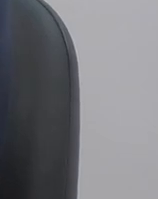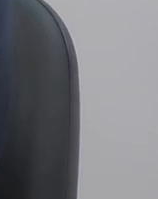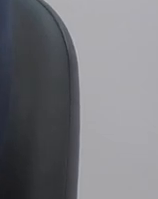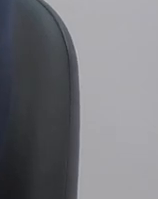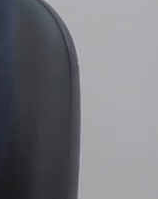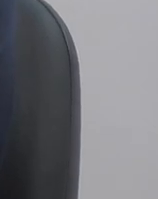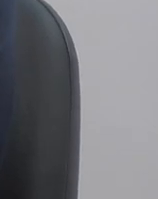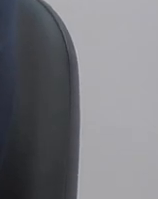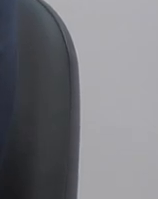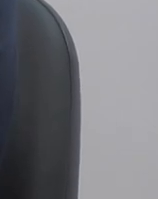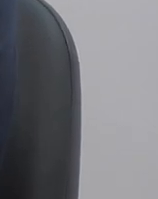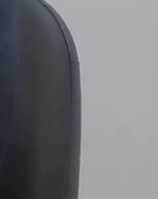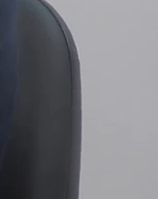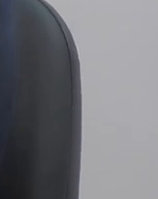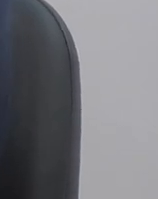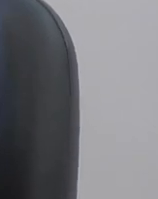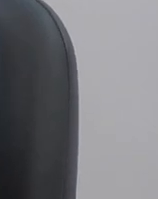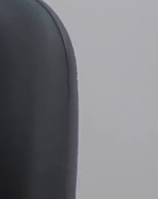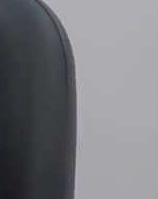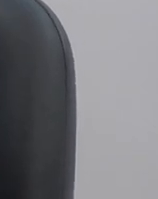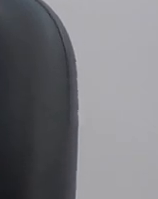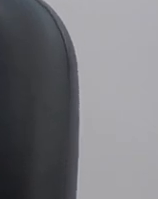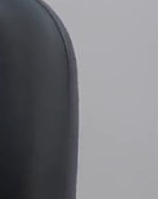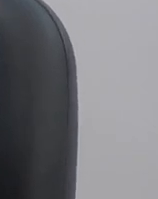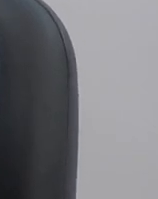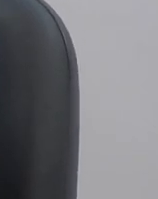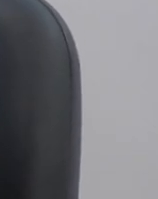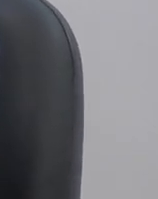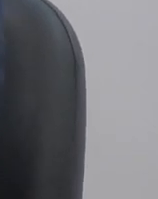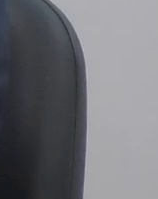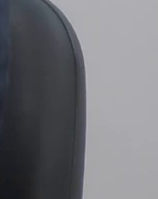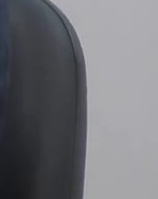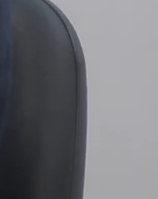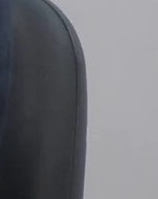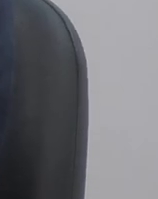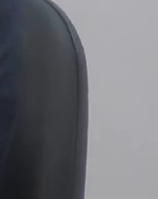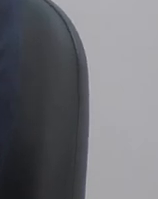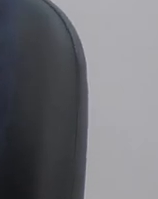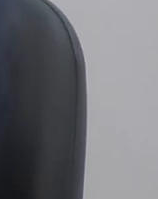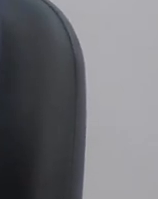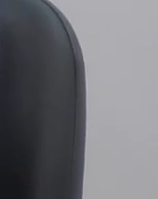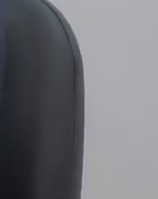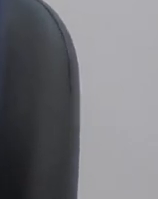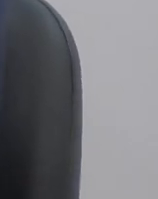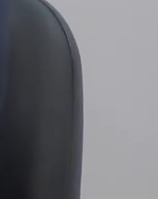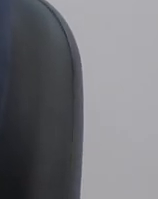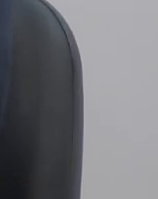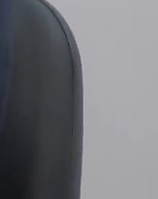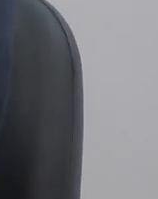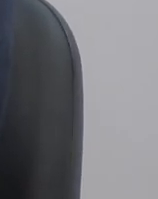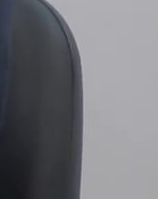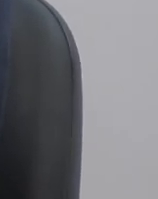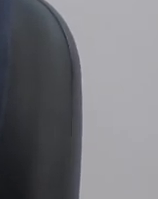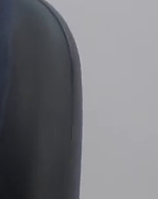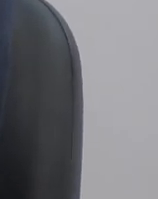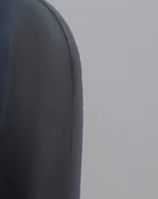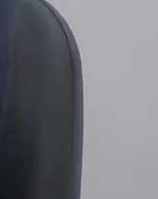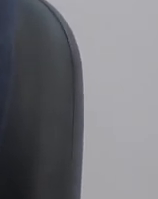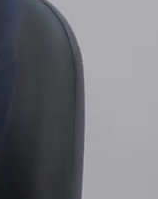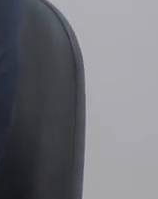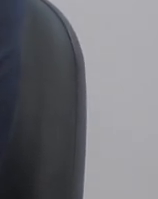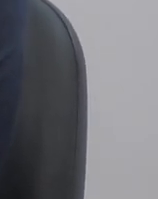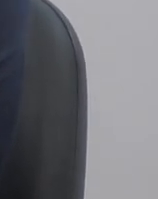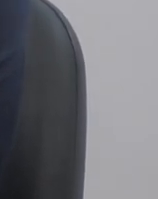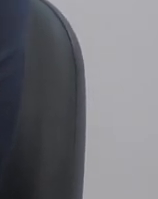disso mas falam que que não não ele falou isso tudo aí que ele falou lá em 2013 ou seja como se em 2013 fosse fosse fosse